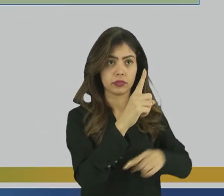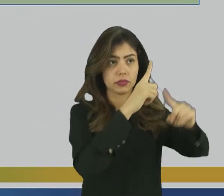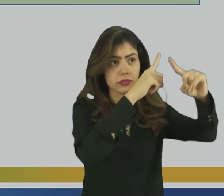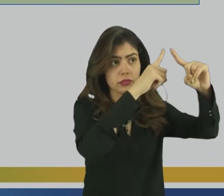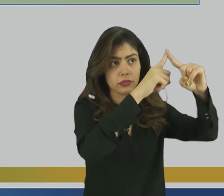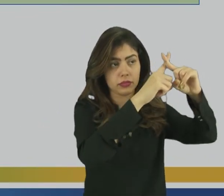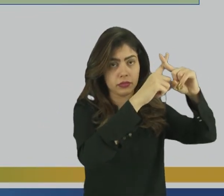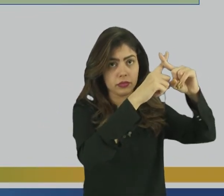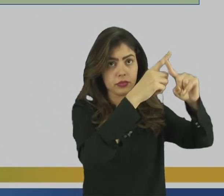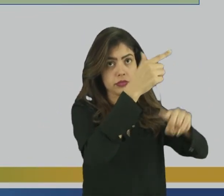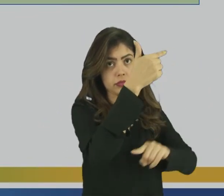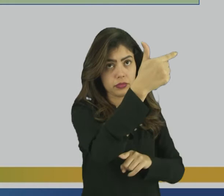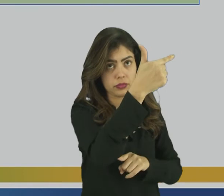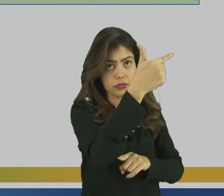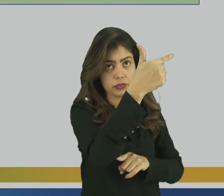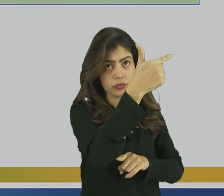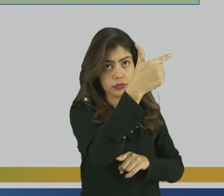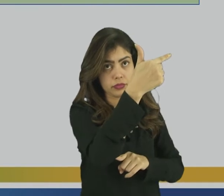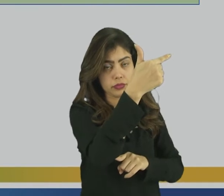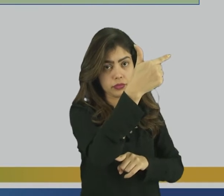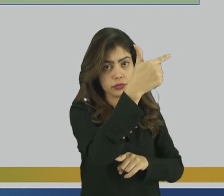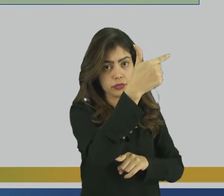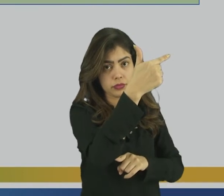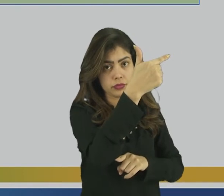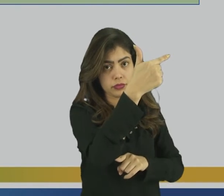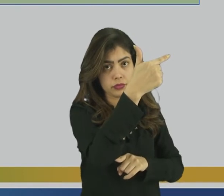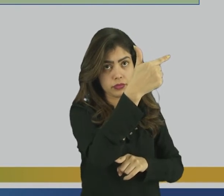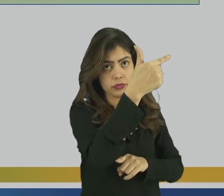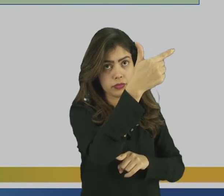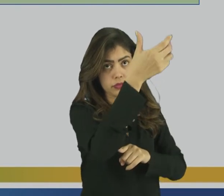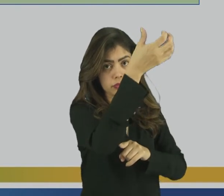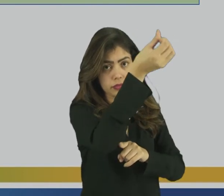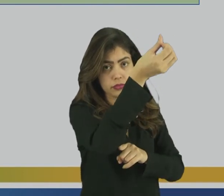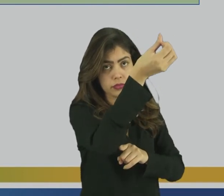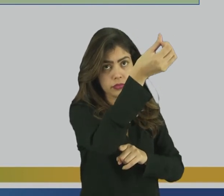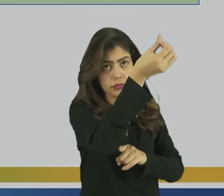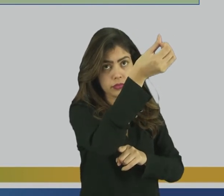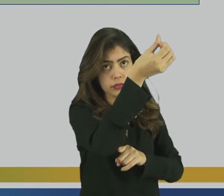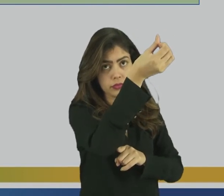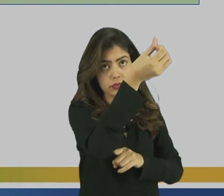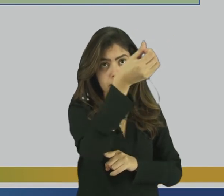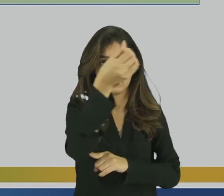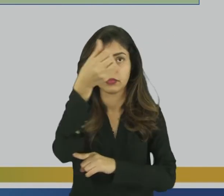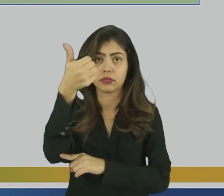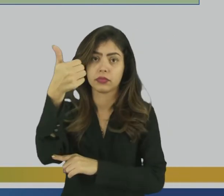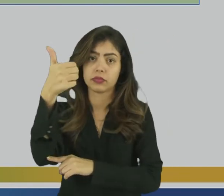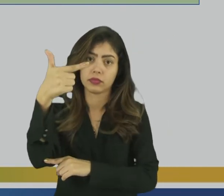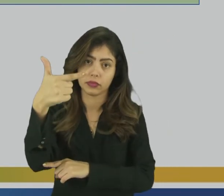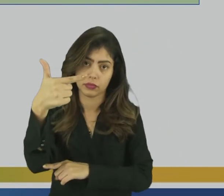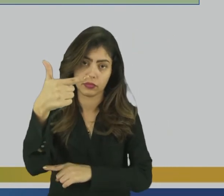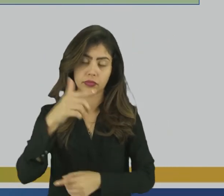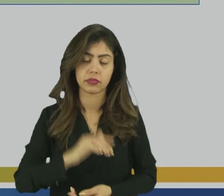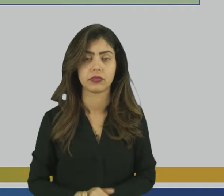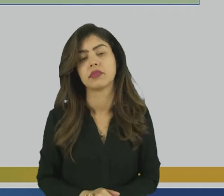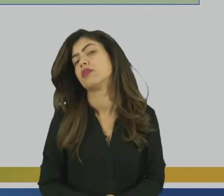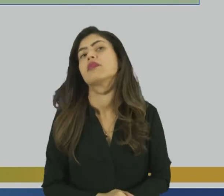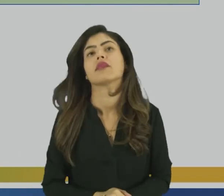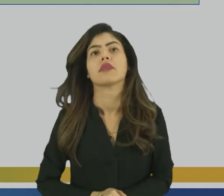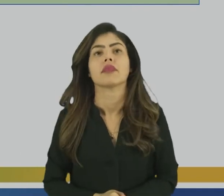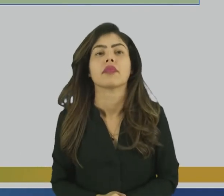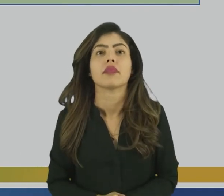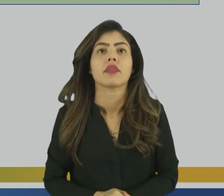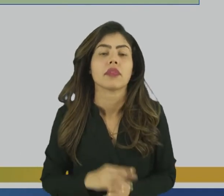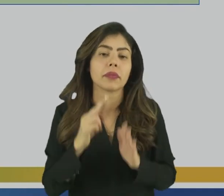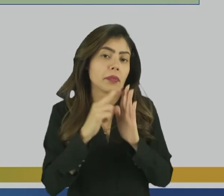5 vai dar 2. E 2 vezes 6 vai dar 12. Então, é a